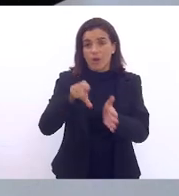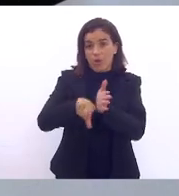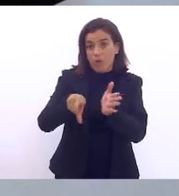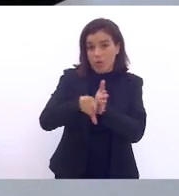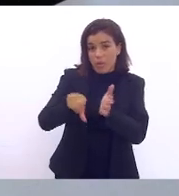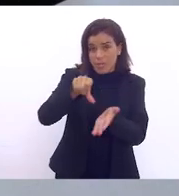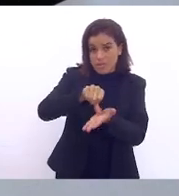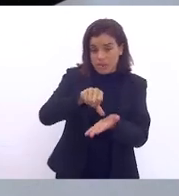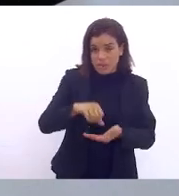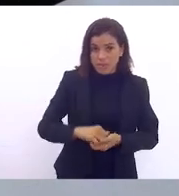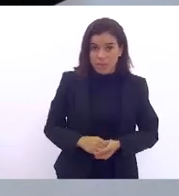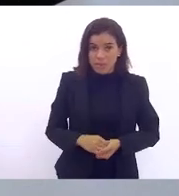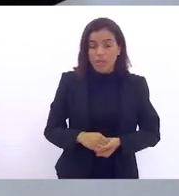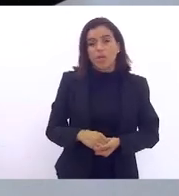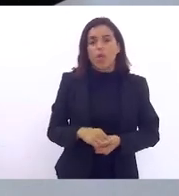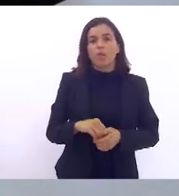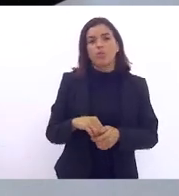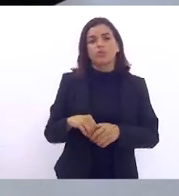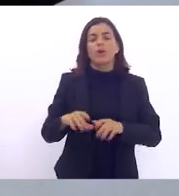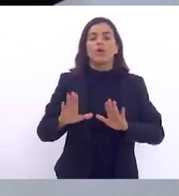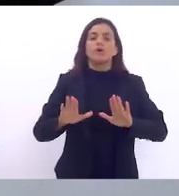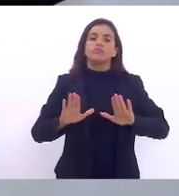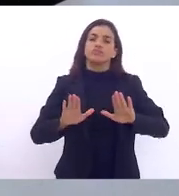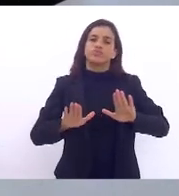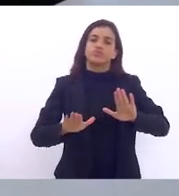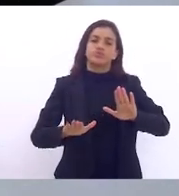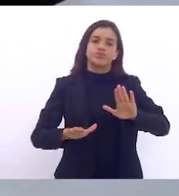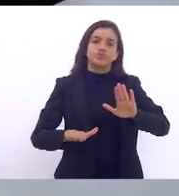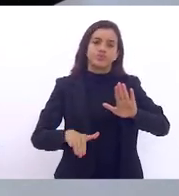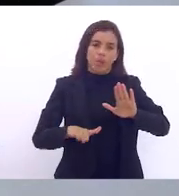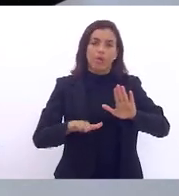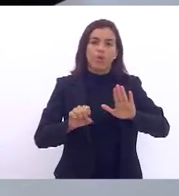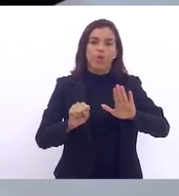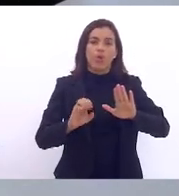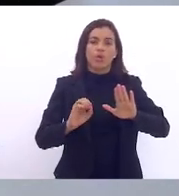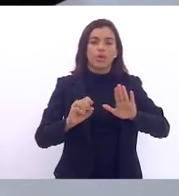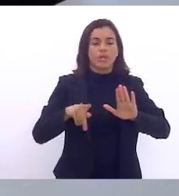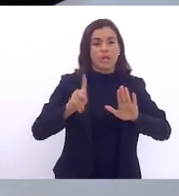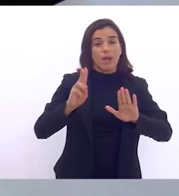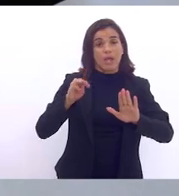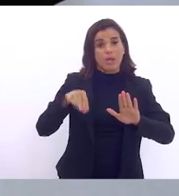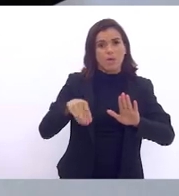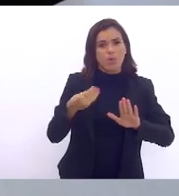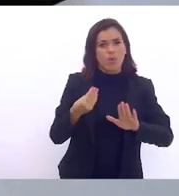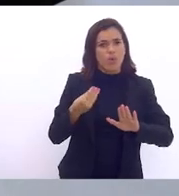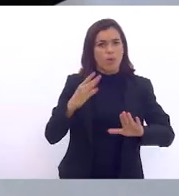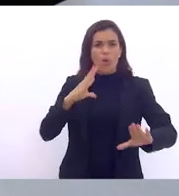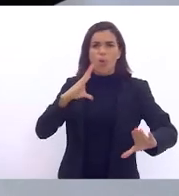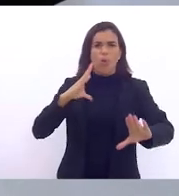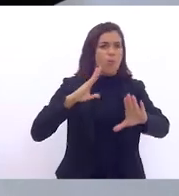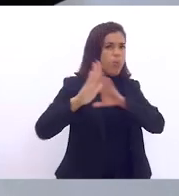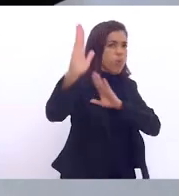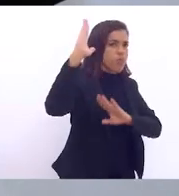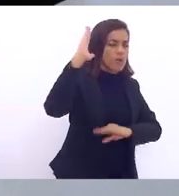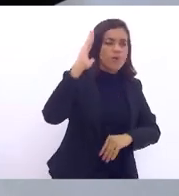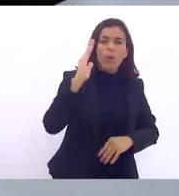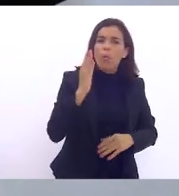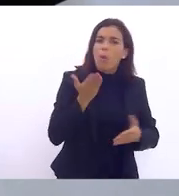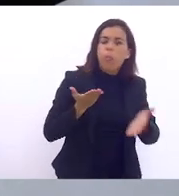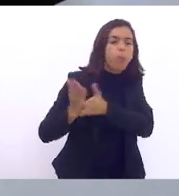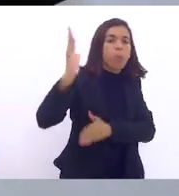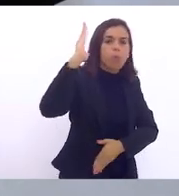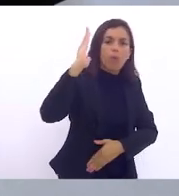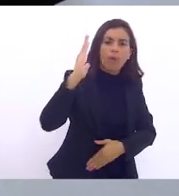reduzo a 80 km e passo pelo pelo Pórtico E aí como eu evadi o pedágio não